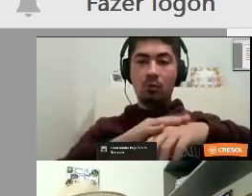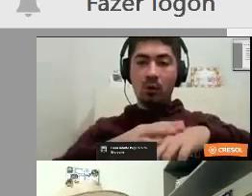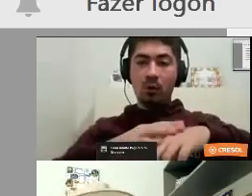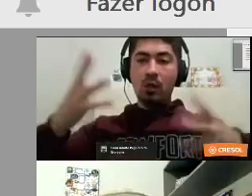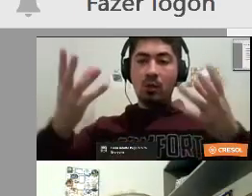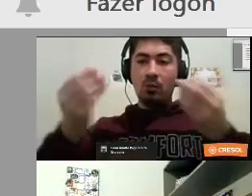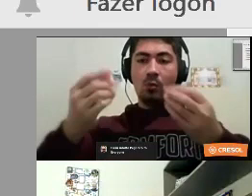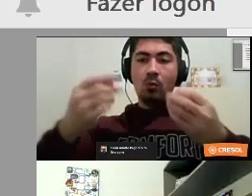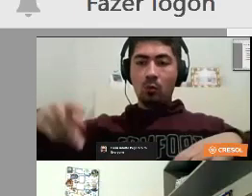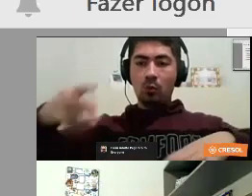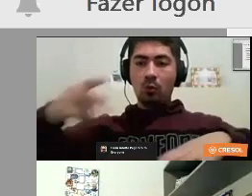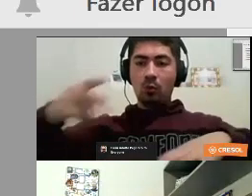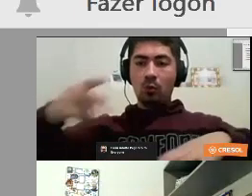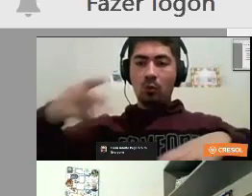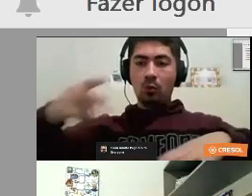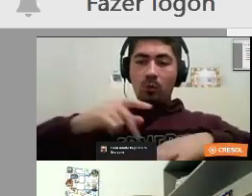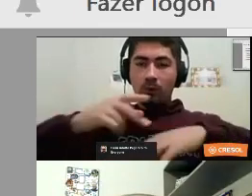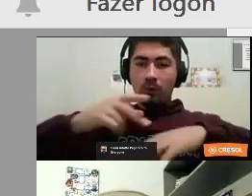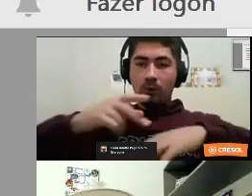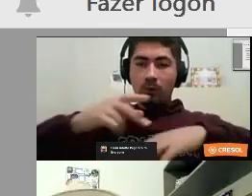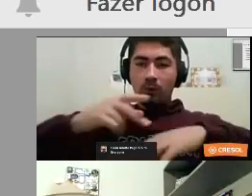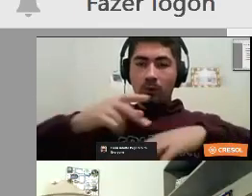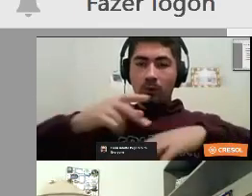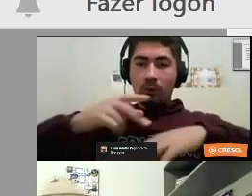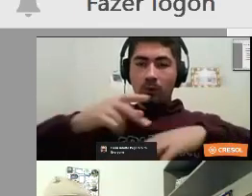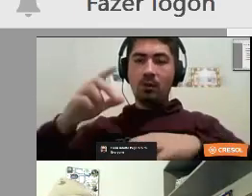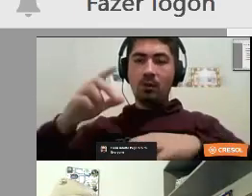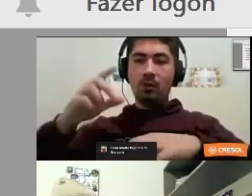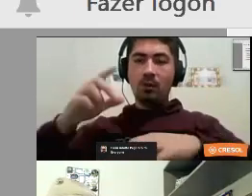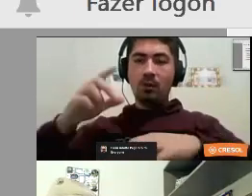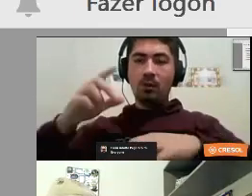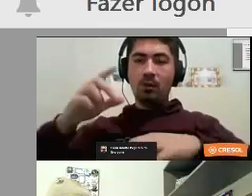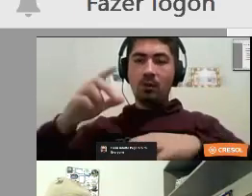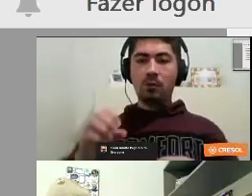Então, desde que começou a arrecadação e o trabalho